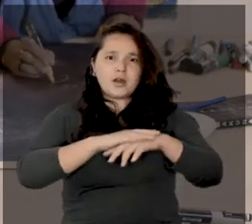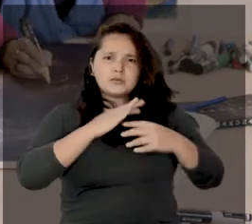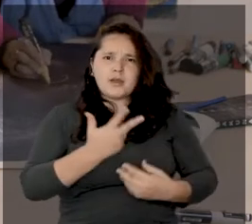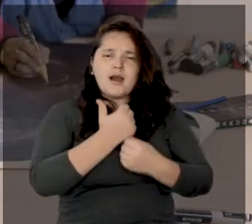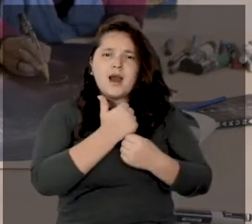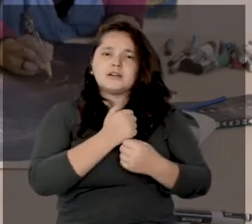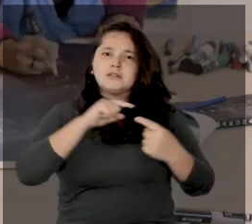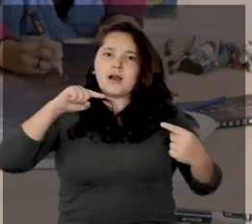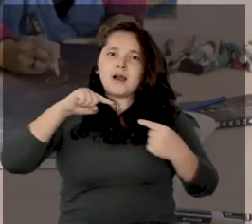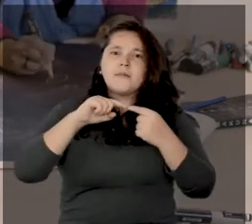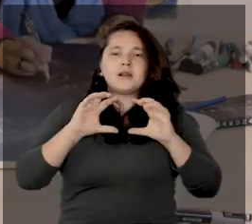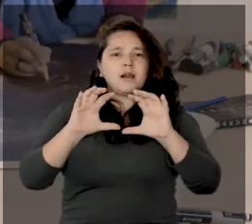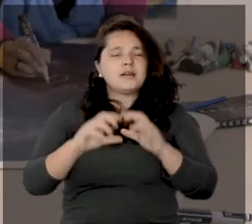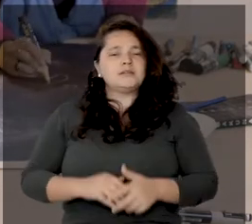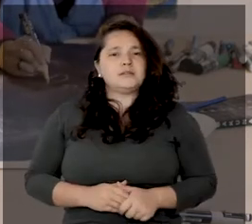né?